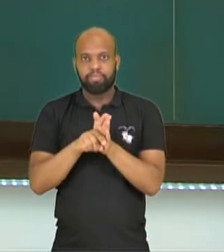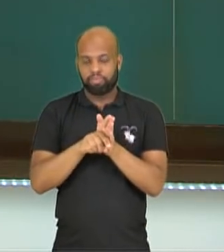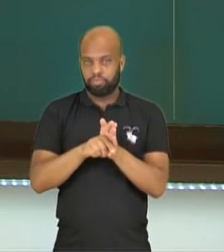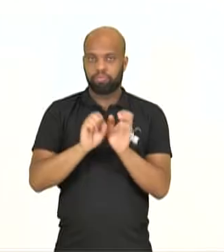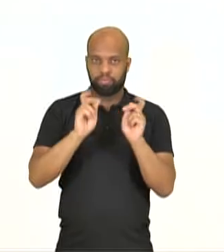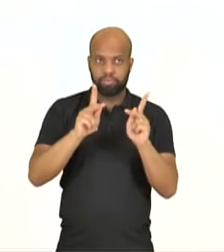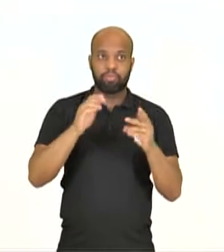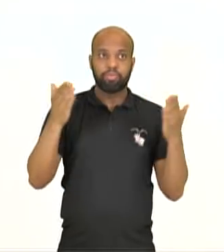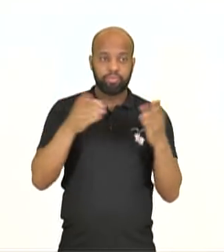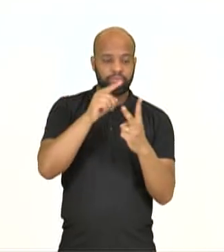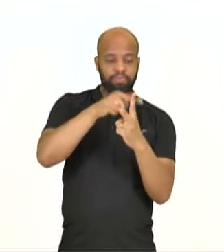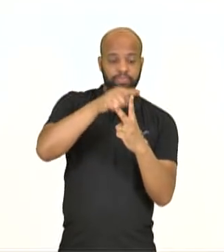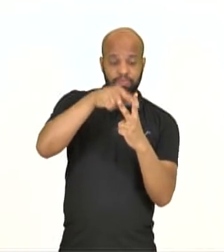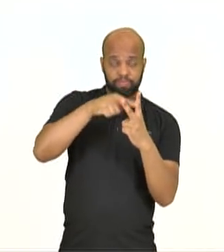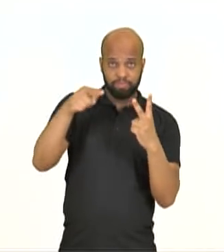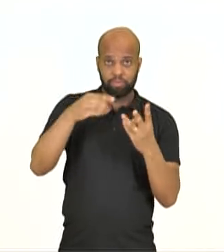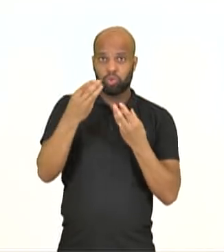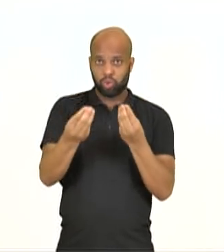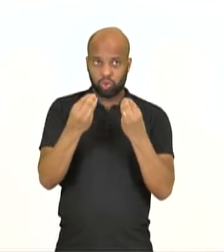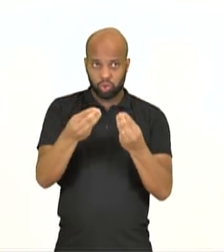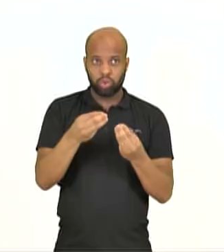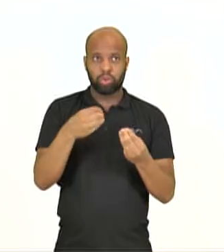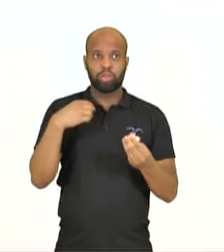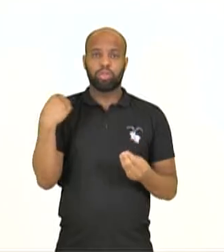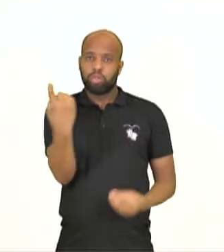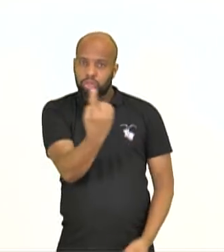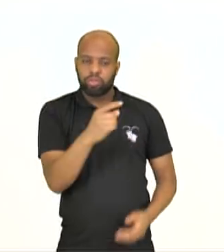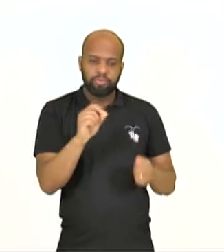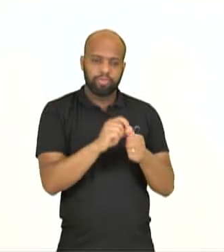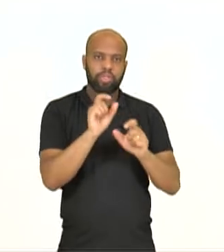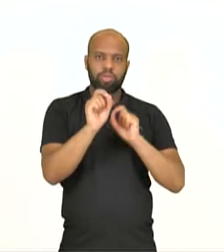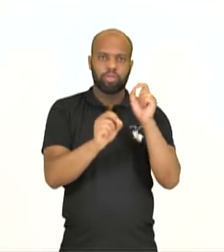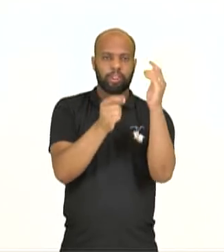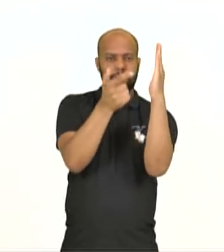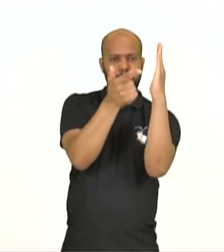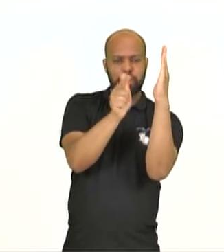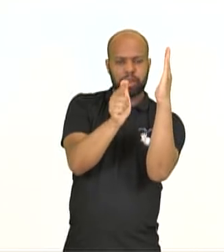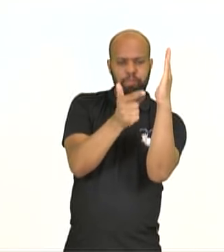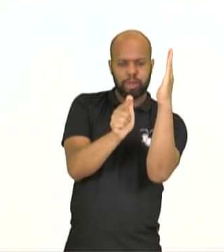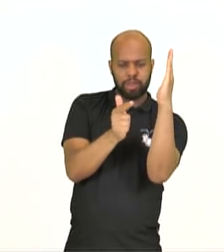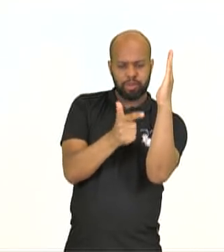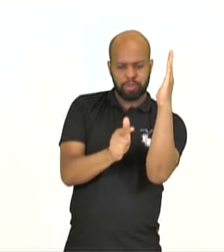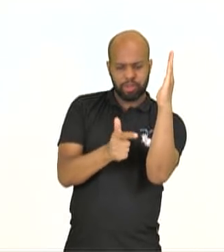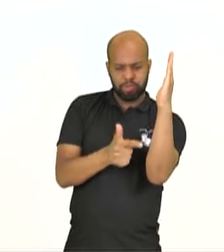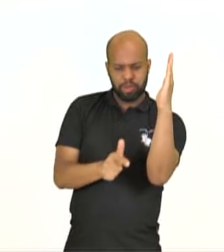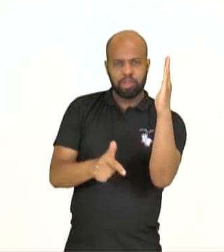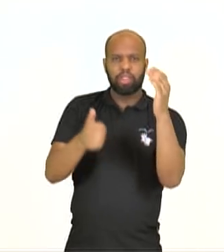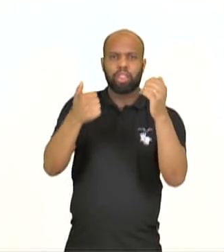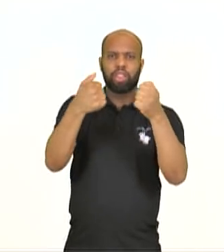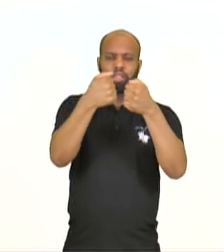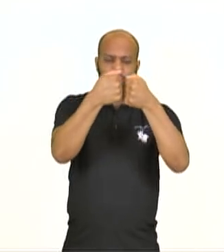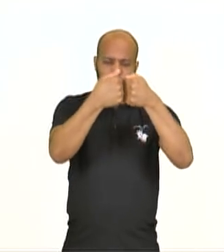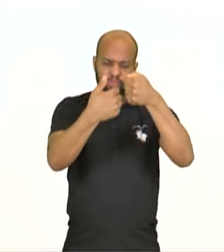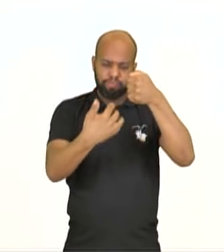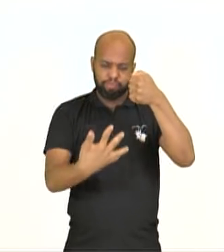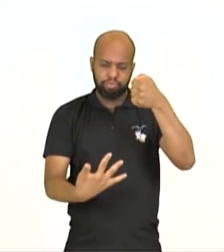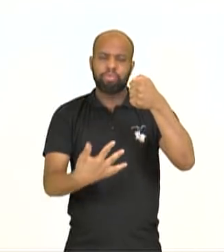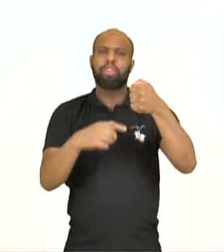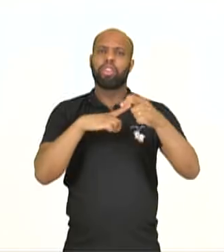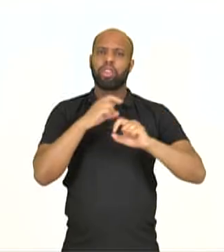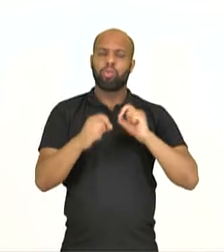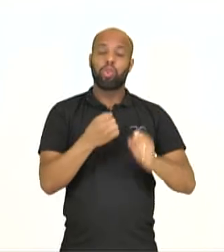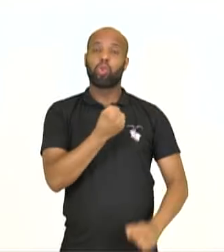a radiciação? A radiciação, a gente fatora, ok? Fatora, o que é isso, professora? É você dividir pelos números